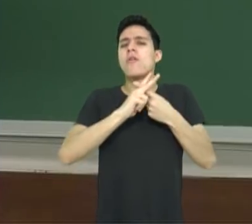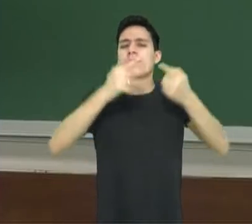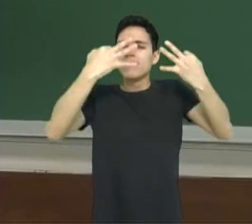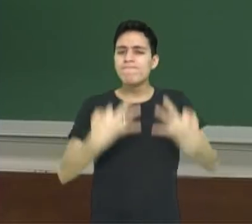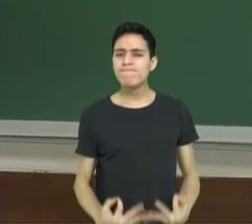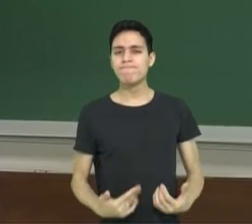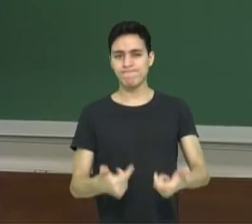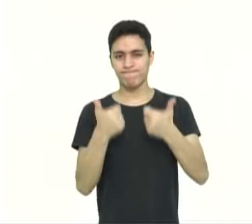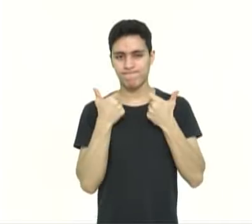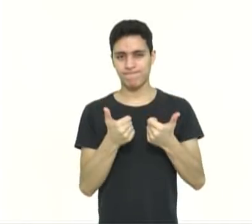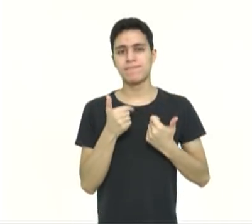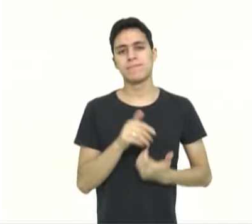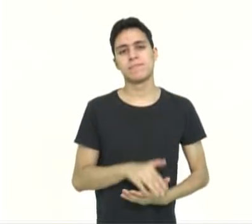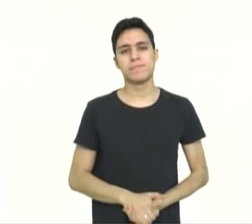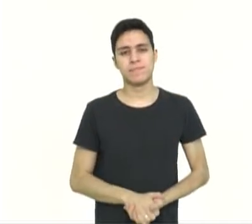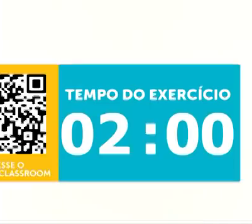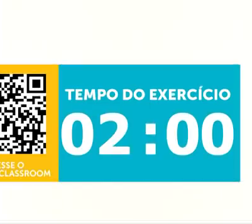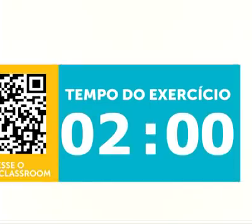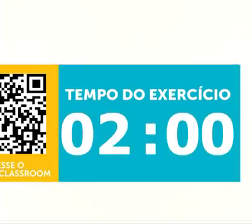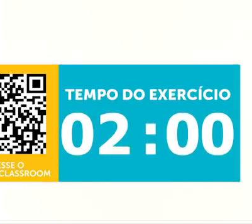bem certinho.